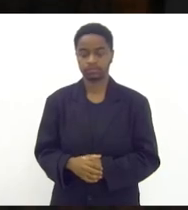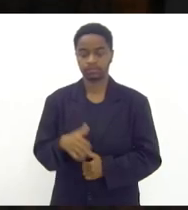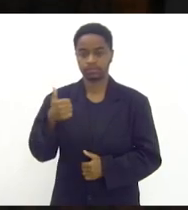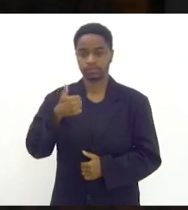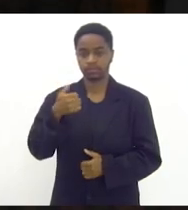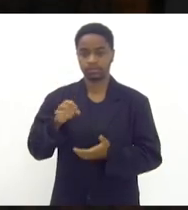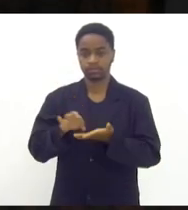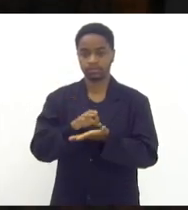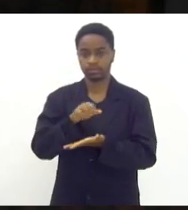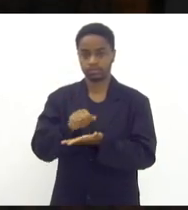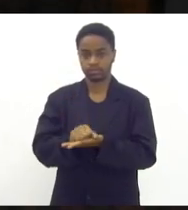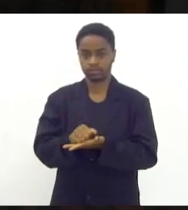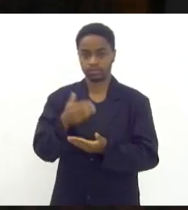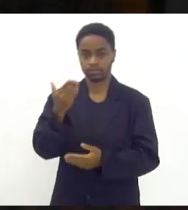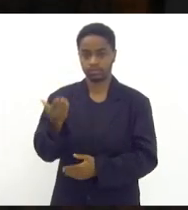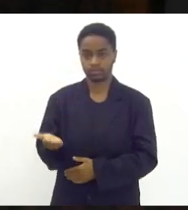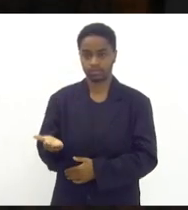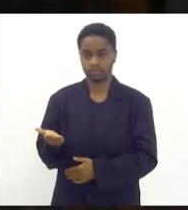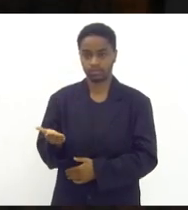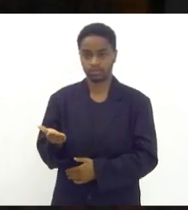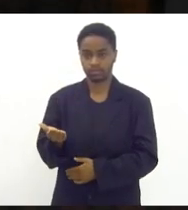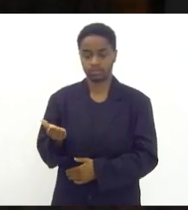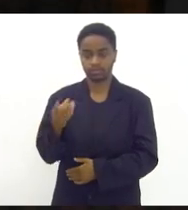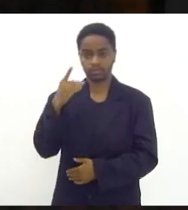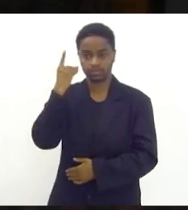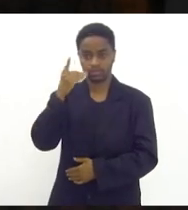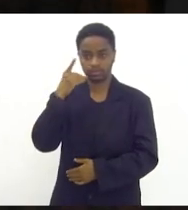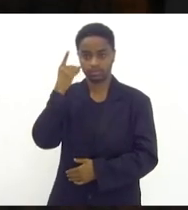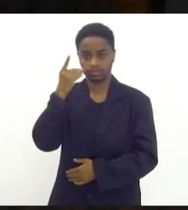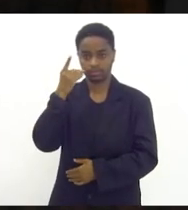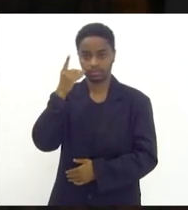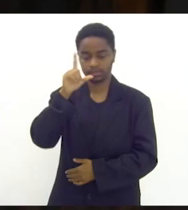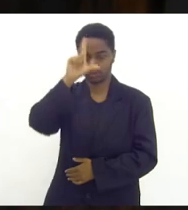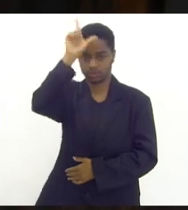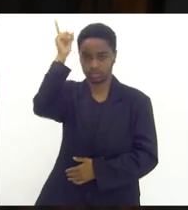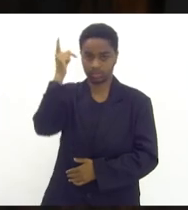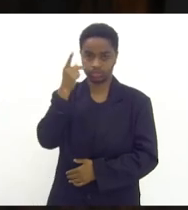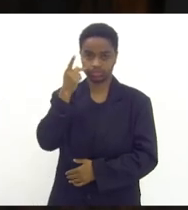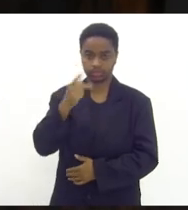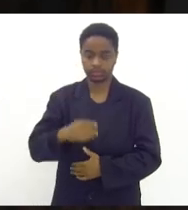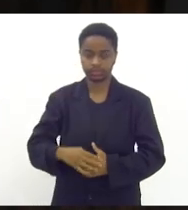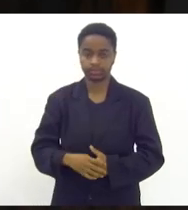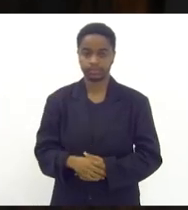Primeiro orador escrito, nosso nobre deputado Luiz Paulo.